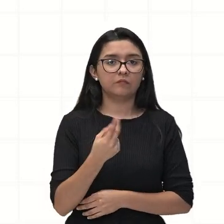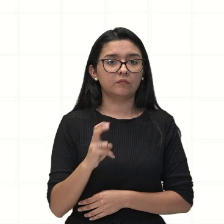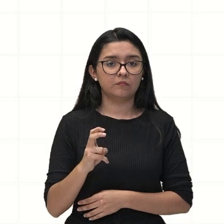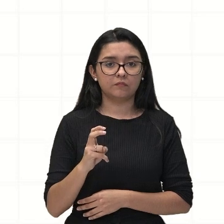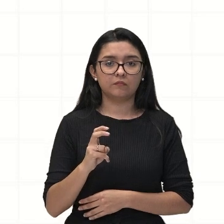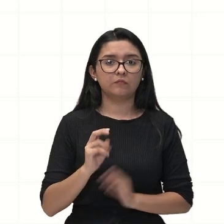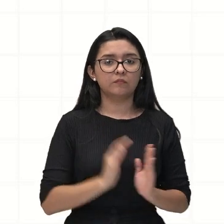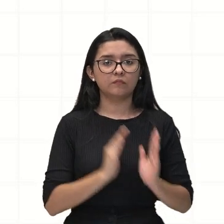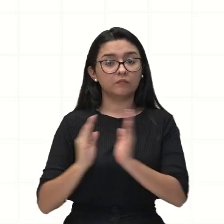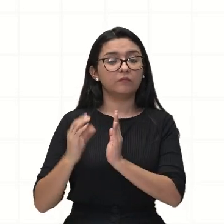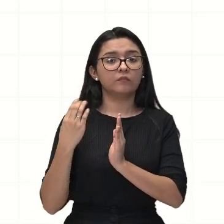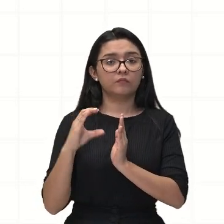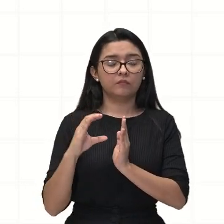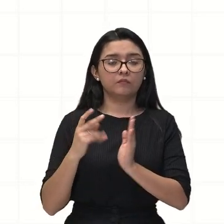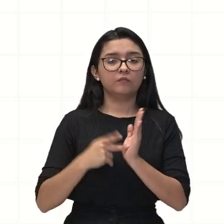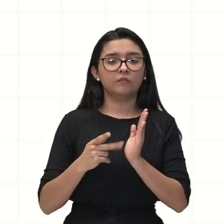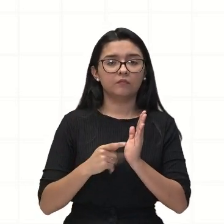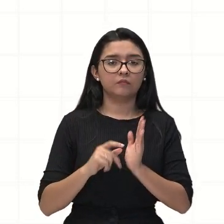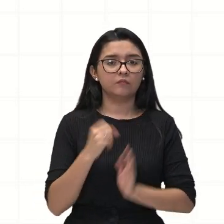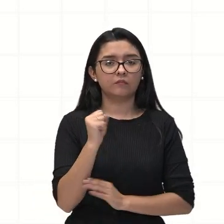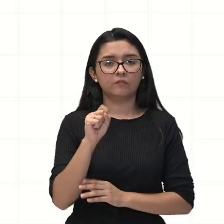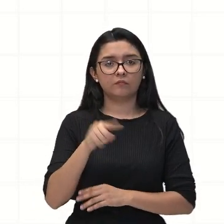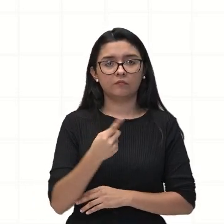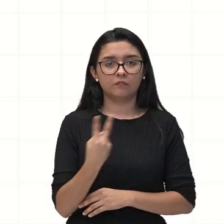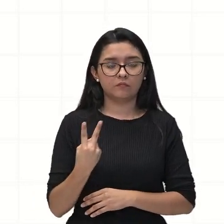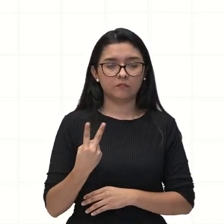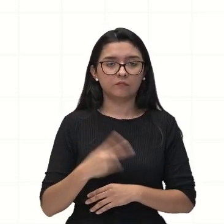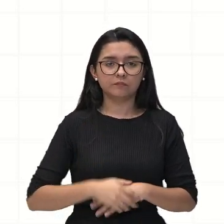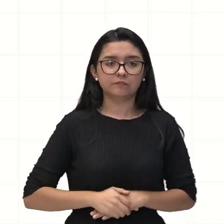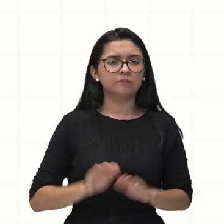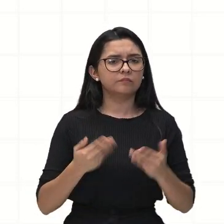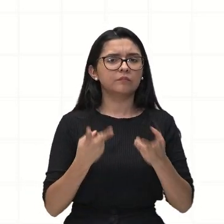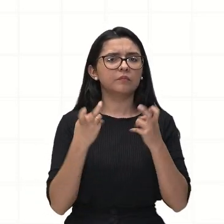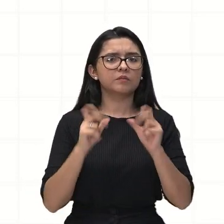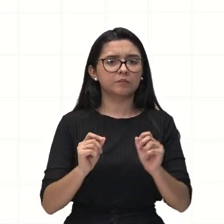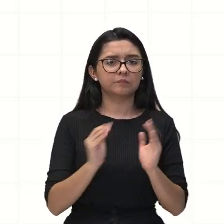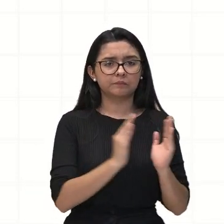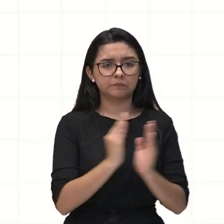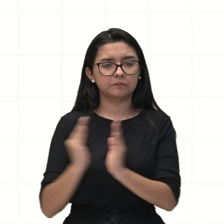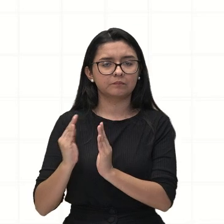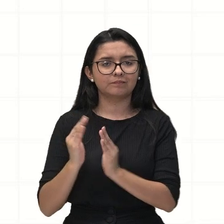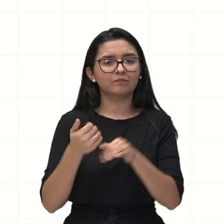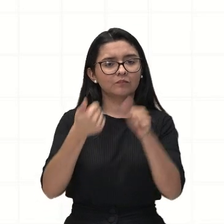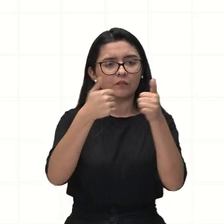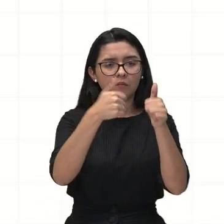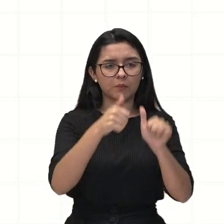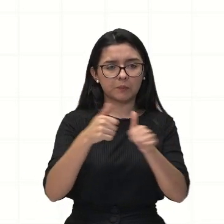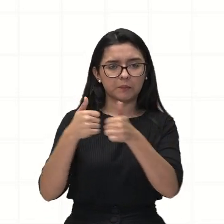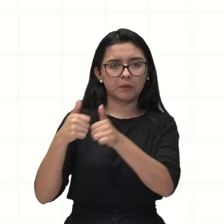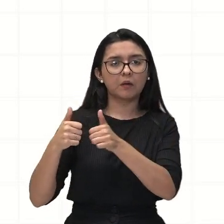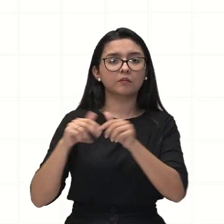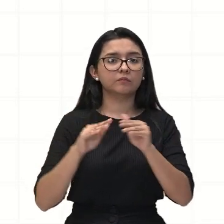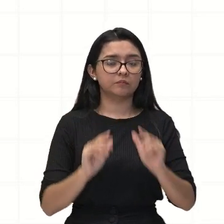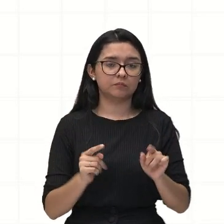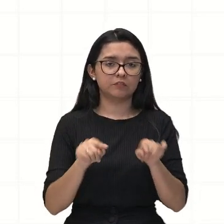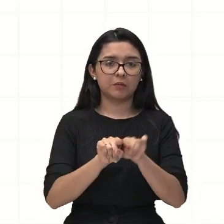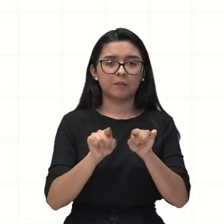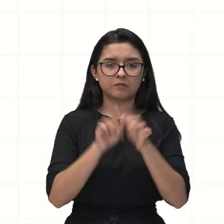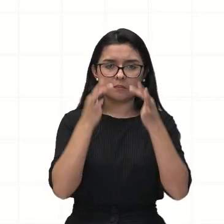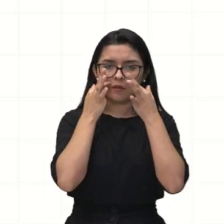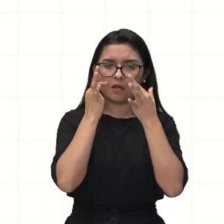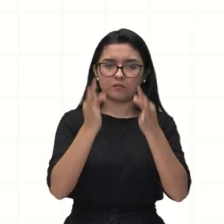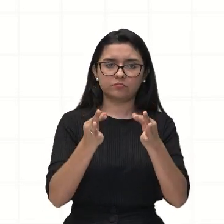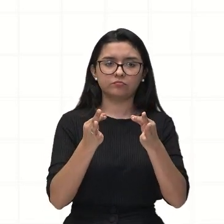7,5. Ciências, 8,2. Então, essa mesma análise, né, essa mesma